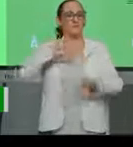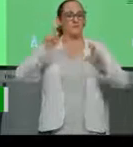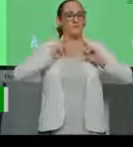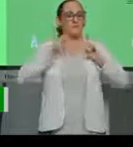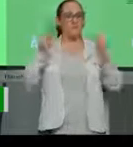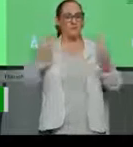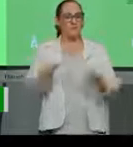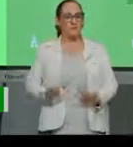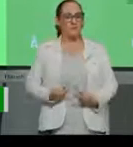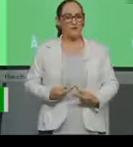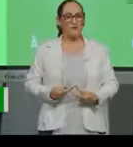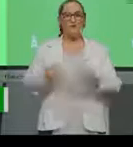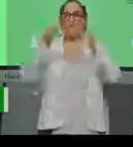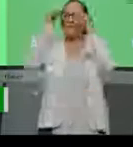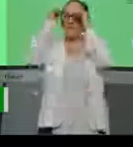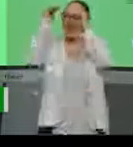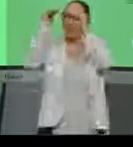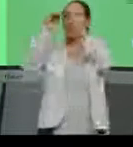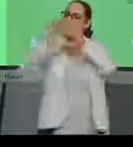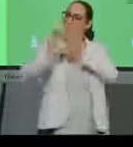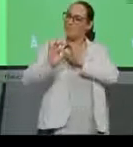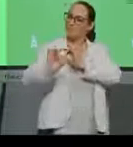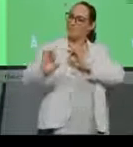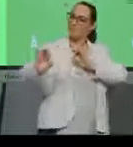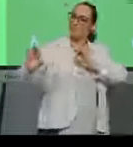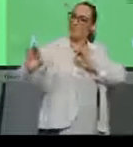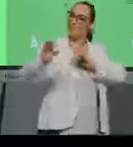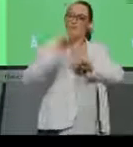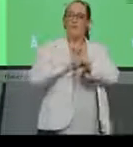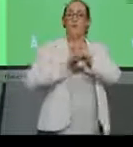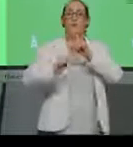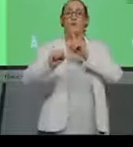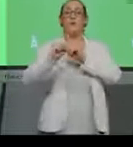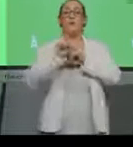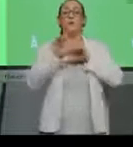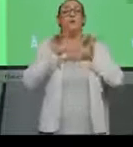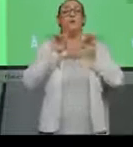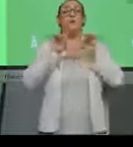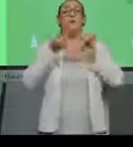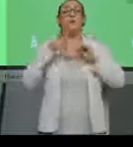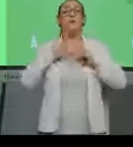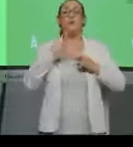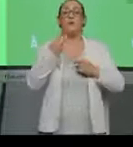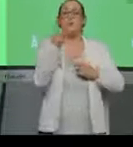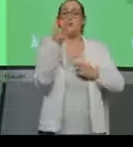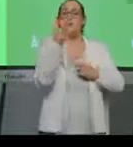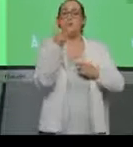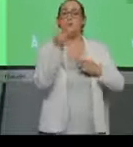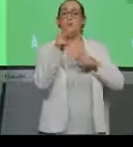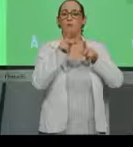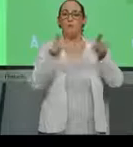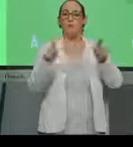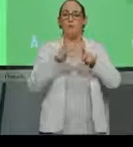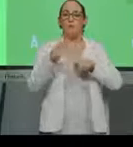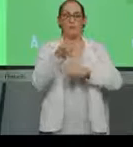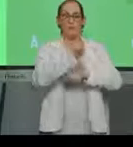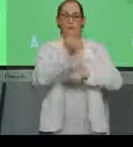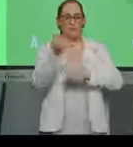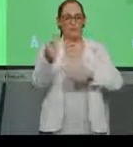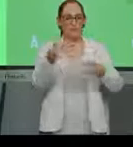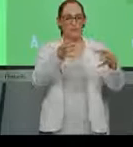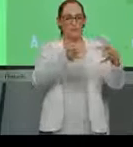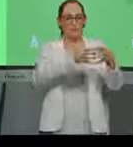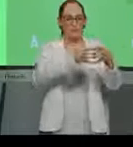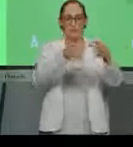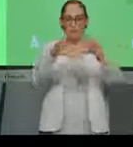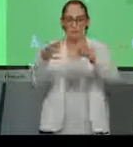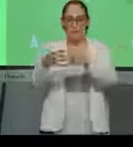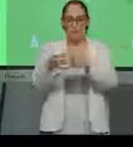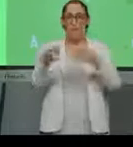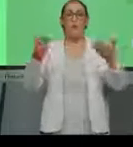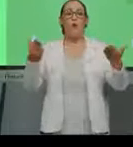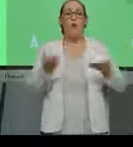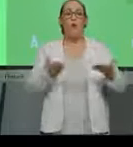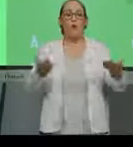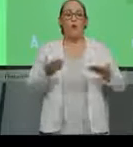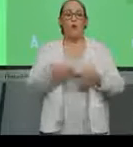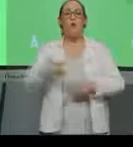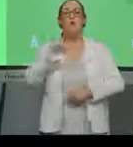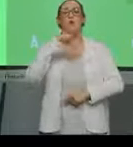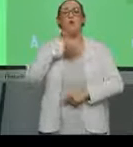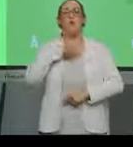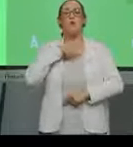Respeitando o distanciamento social, teremos apenas 2 professores por bloco. Nesse primeiro bloco estão aqui comigo